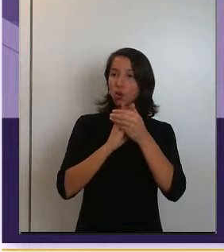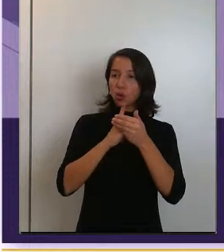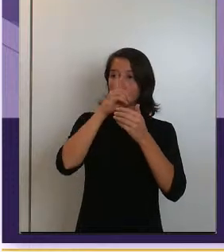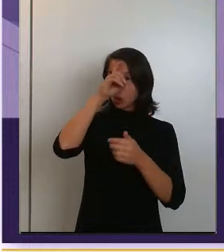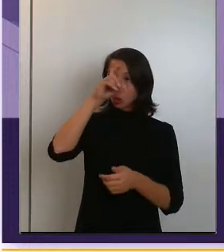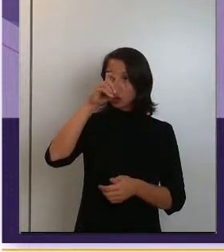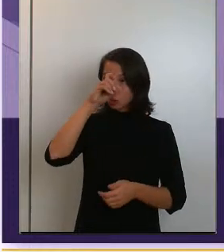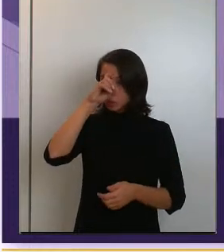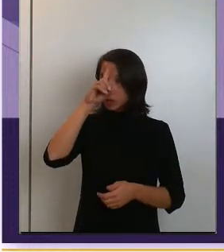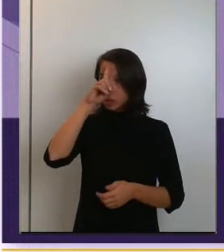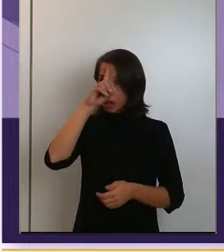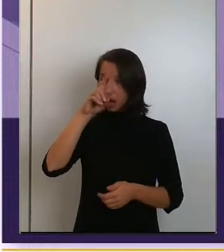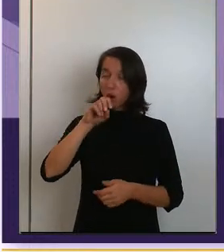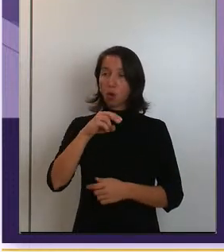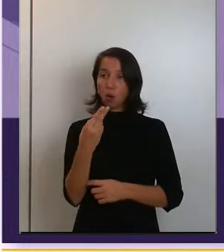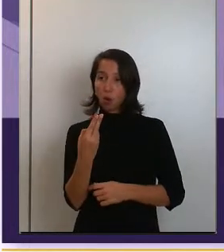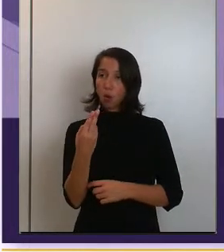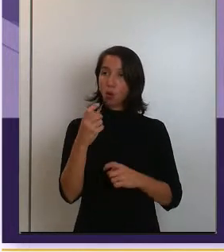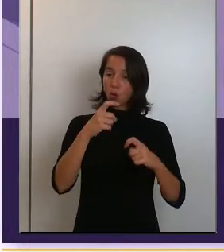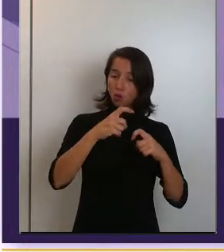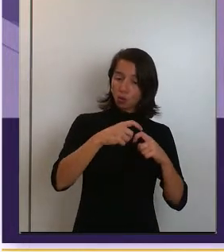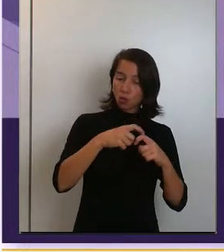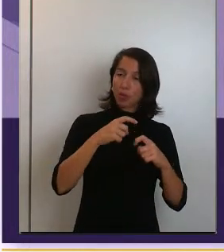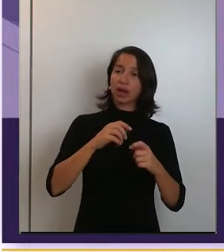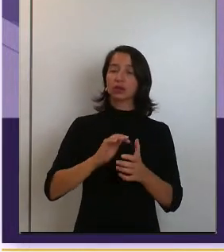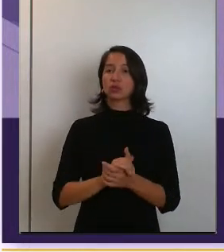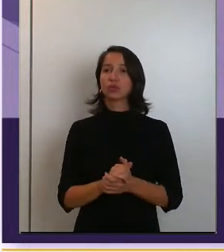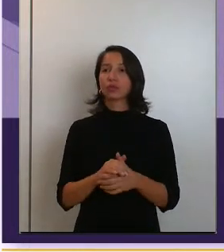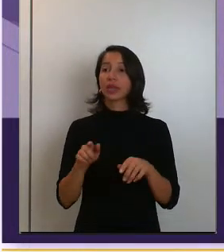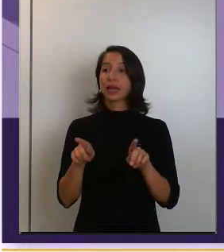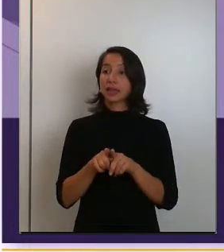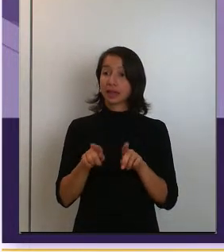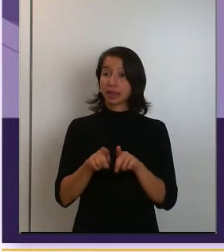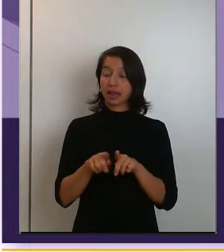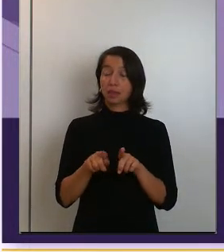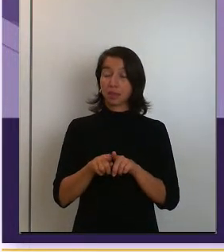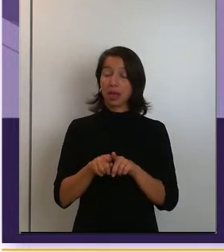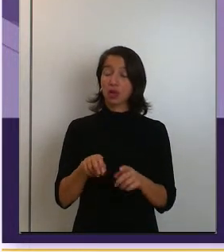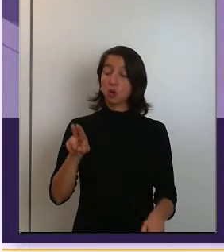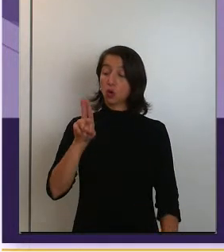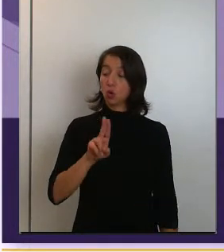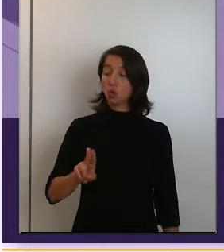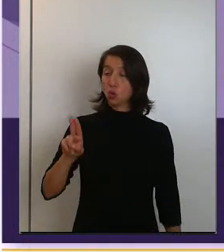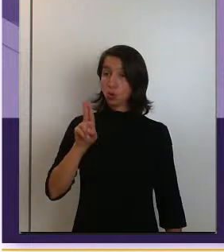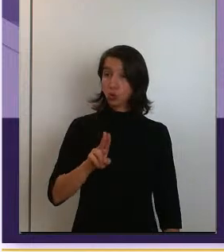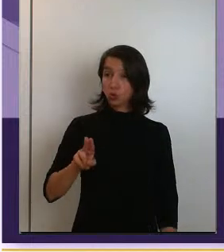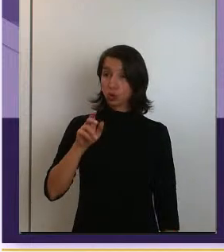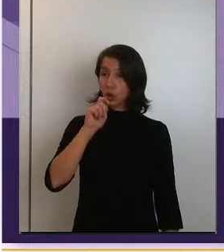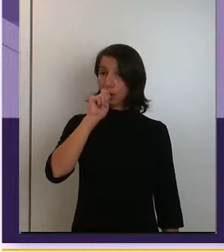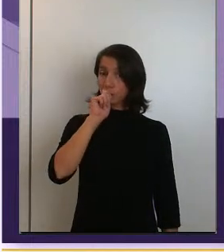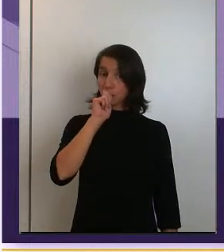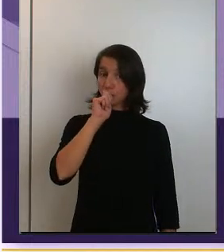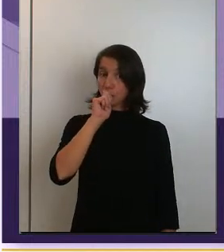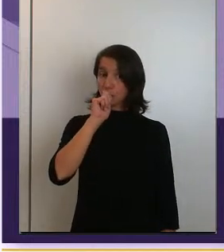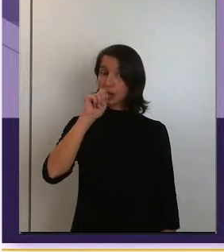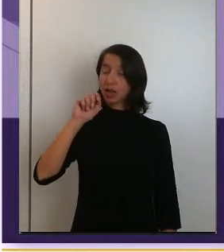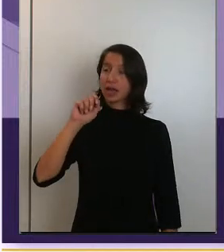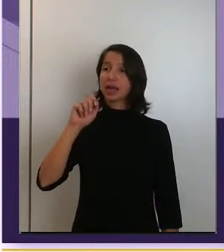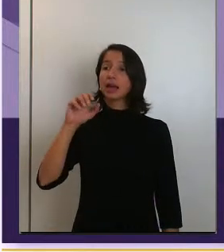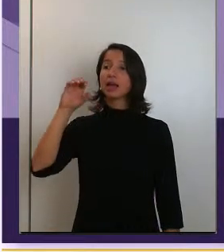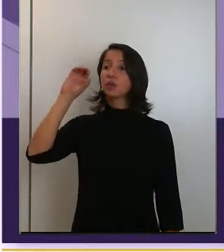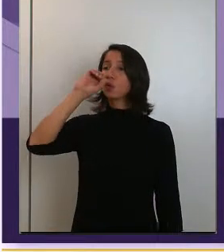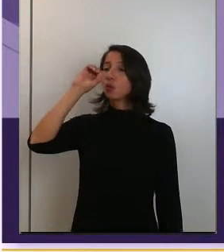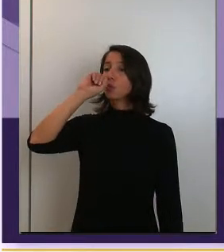também está associado à interrupção do aleitamento materno de chupetas e mamadeiras, porque tem toda uma questão